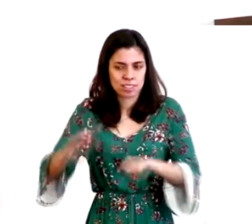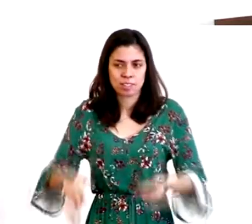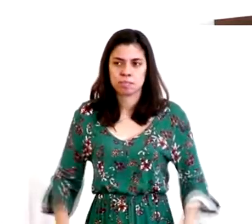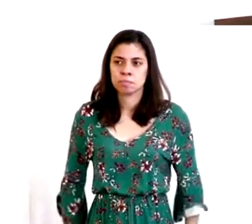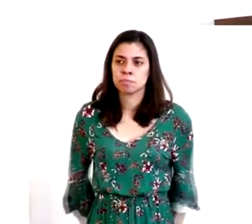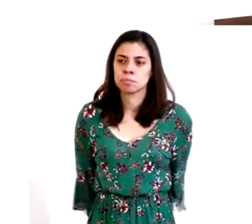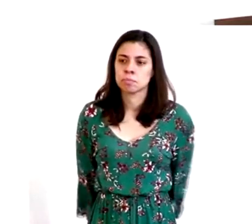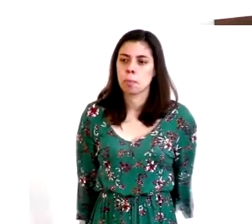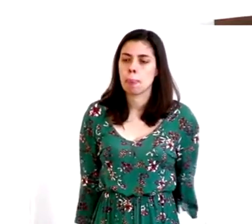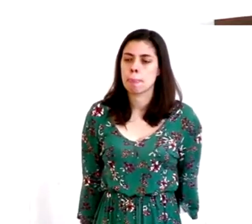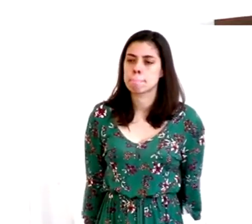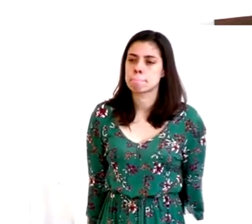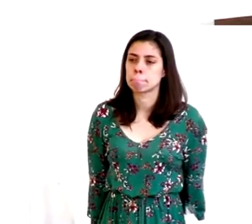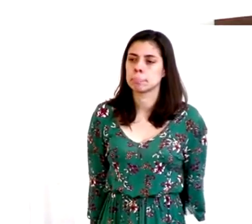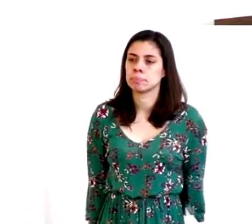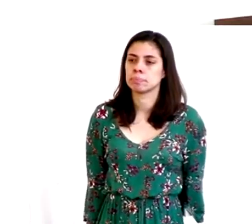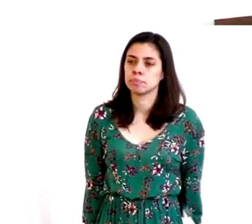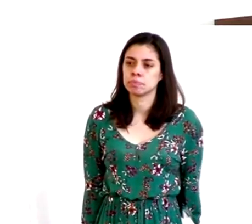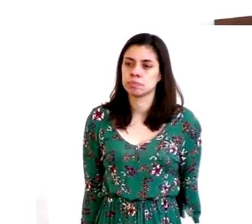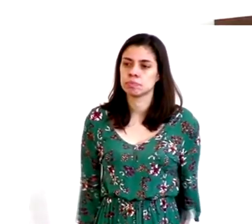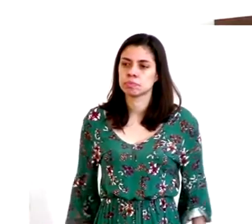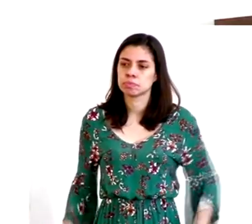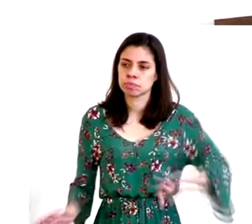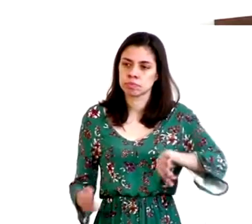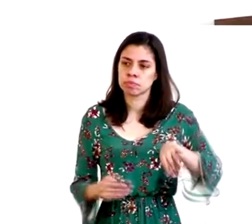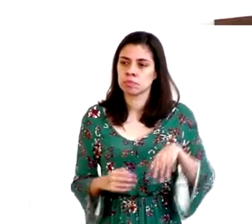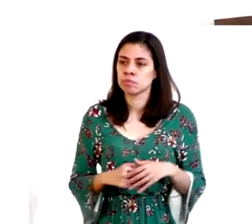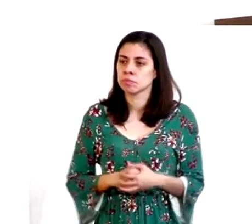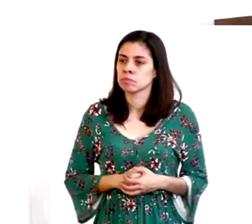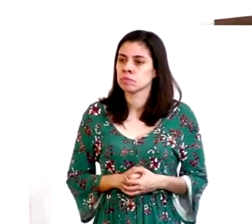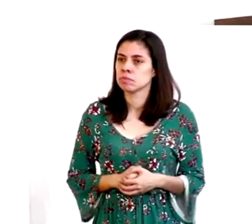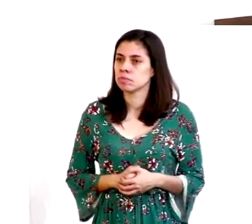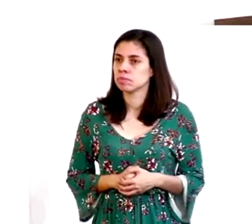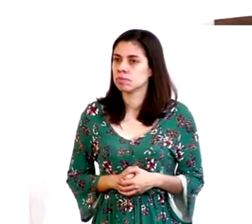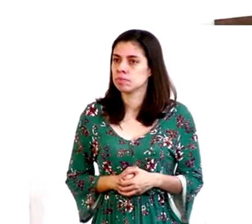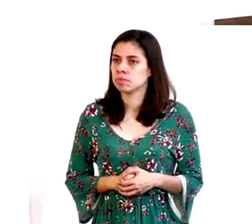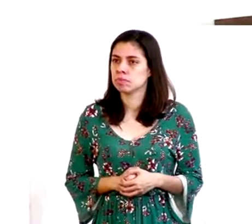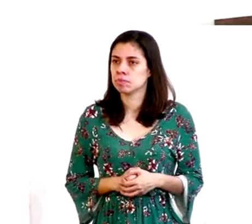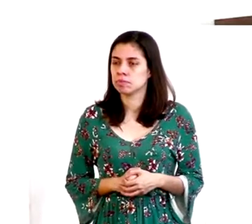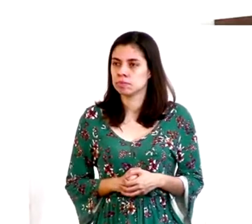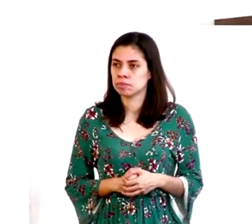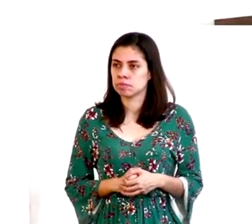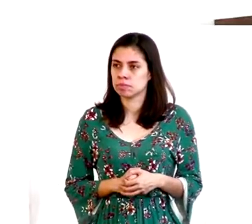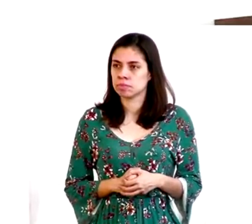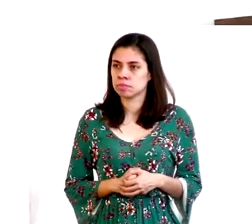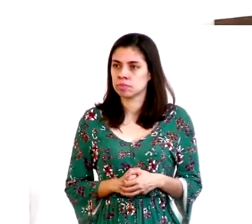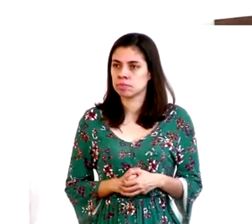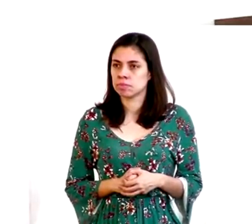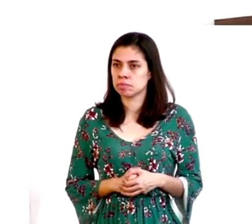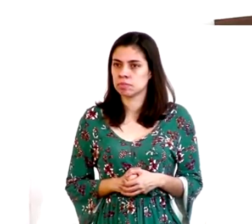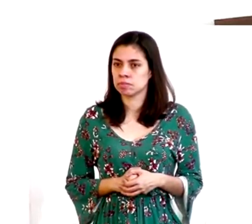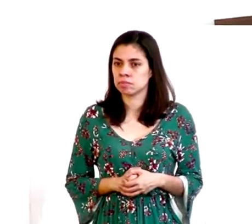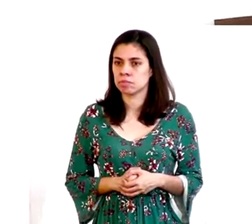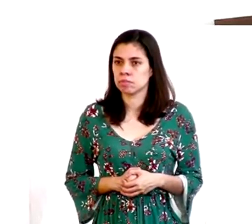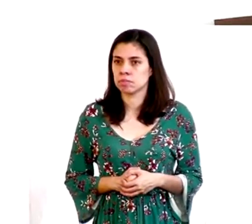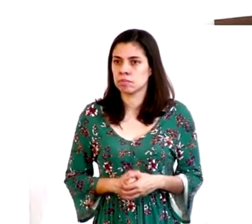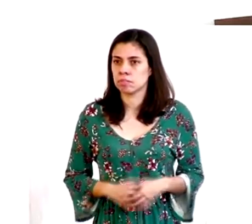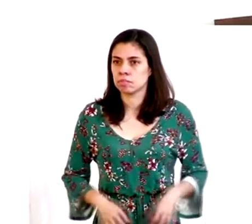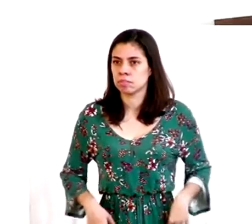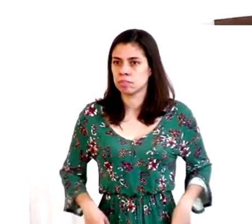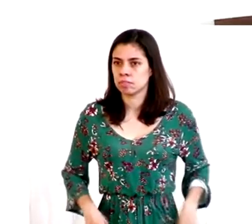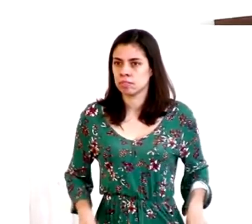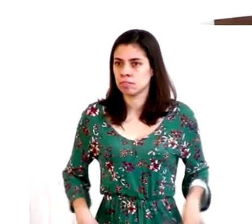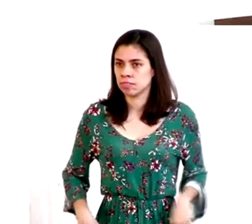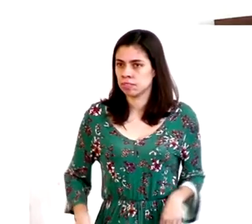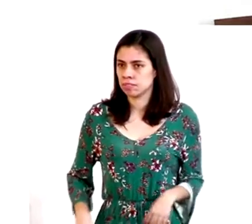várias formas de avaliar o conteúdo específico do Sermão do Monte. E uma das mais comuns é